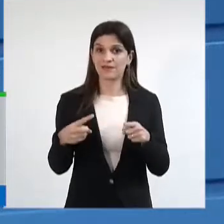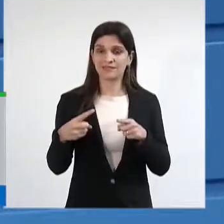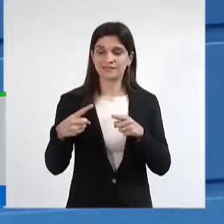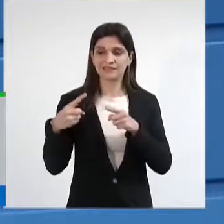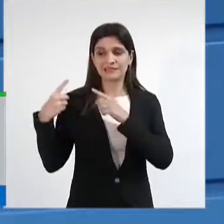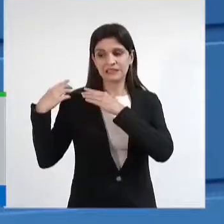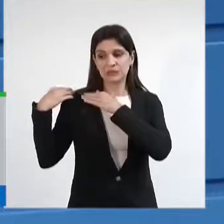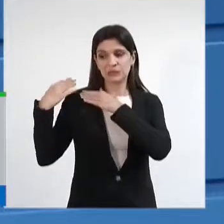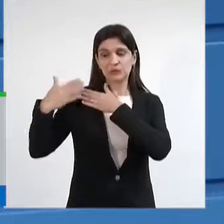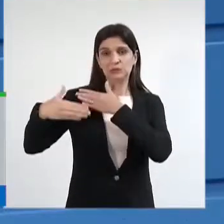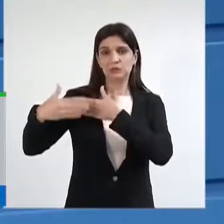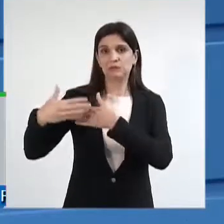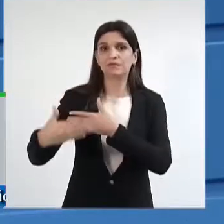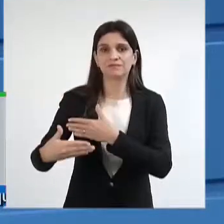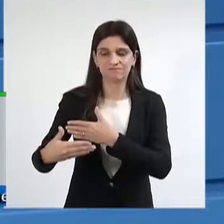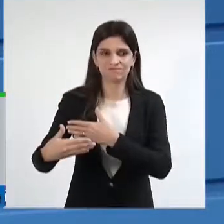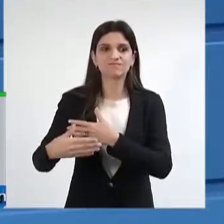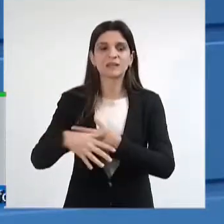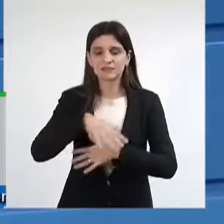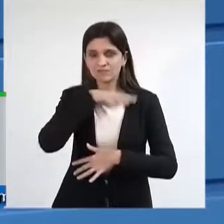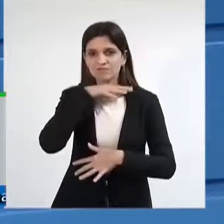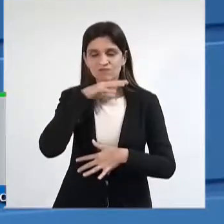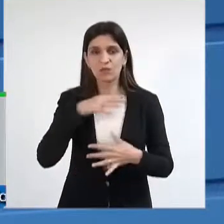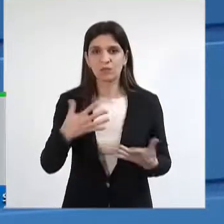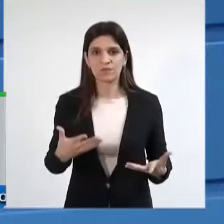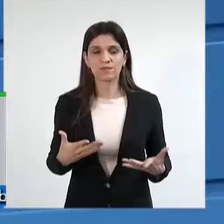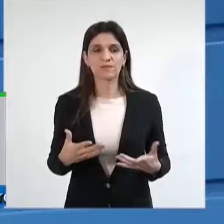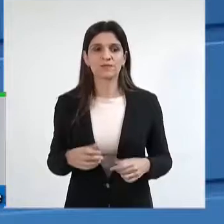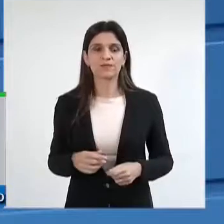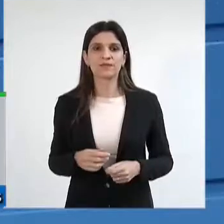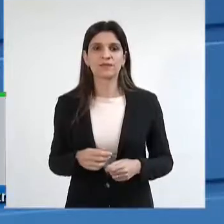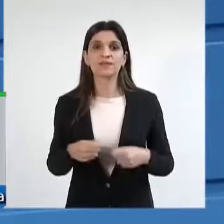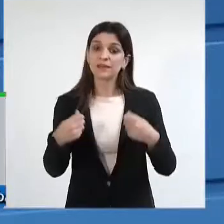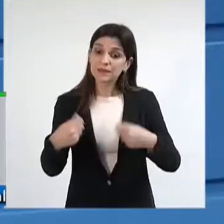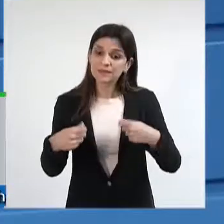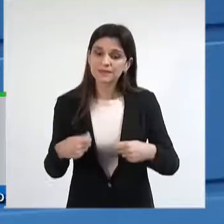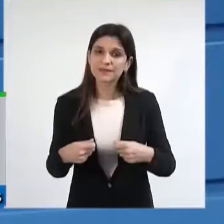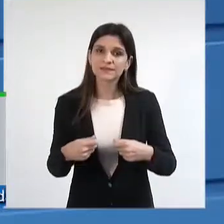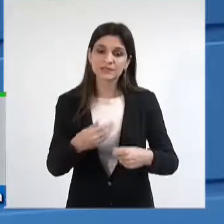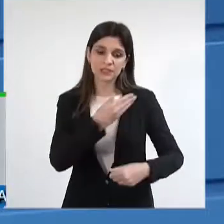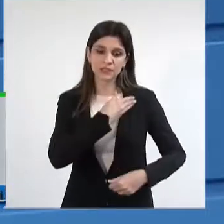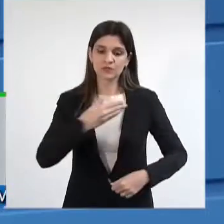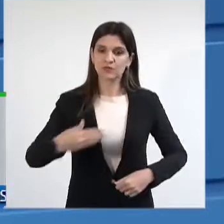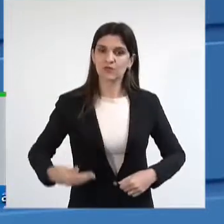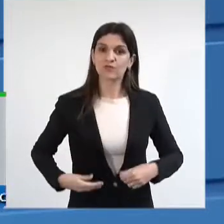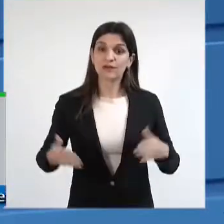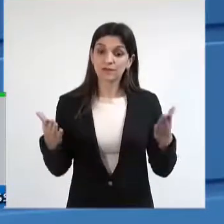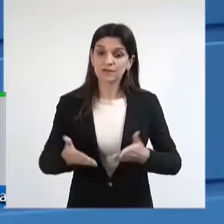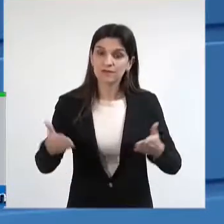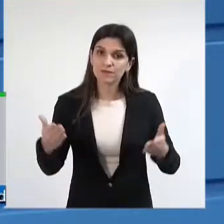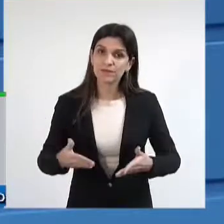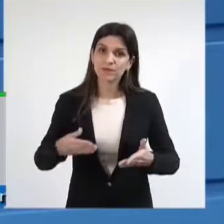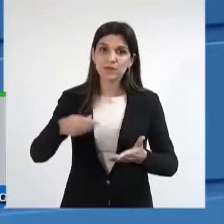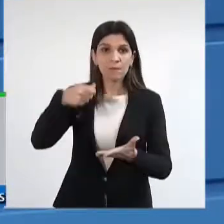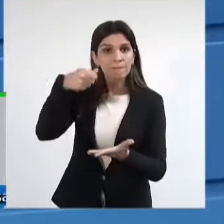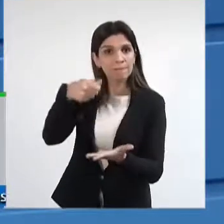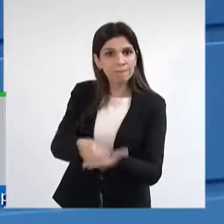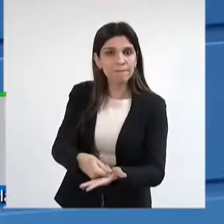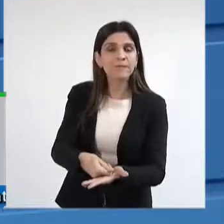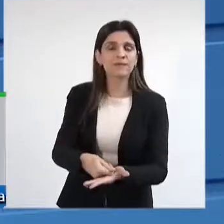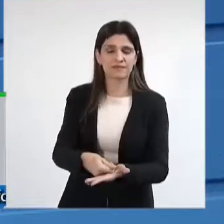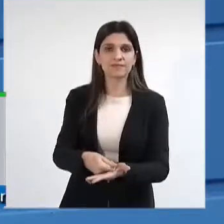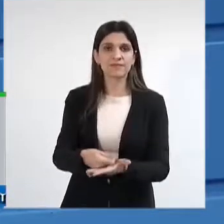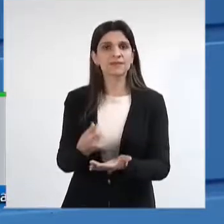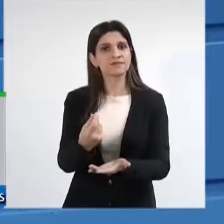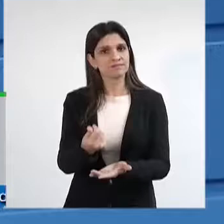agora chega a fatura para o governo pagar a conta. E foi preciso fazer esse contingenciamento de recursos. E